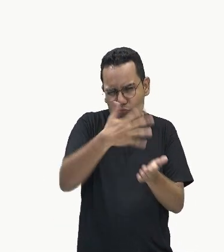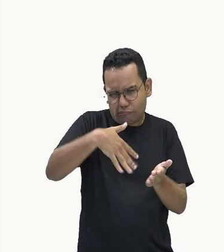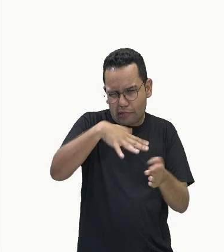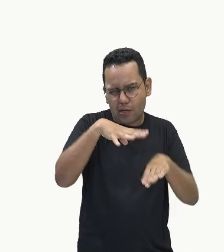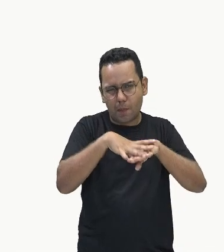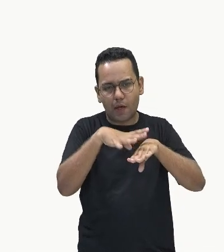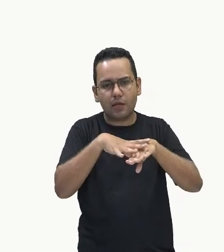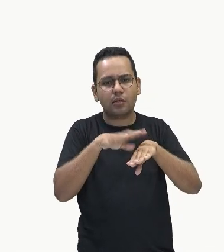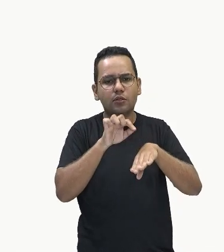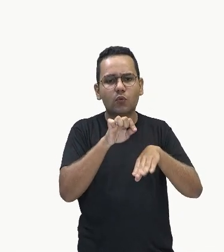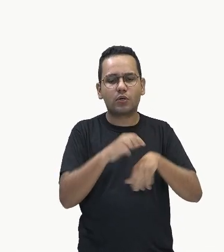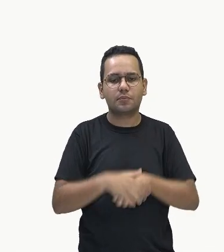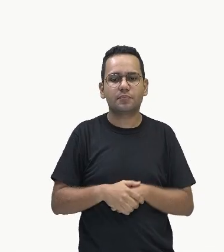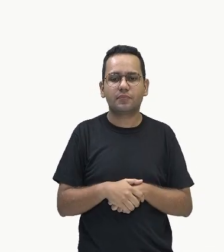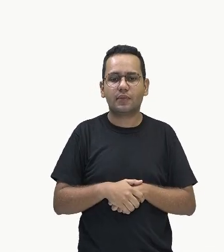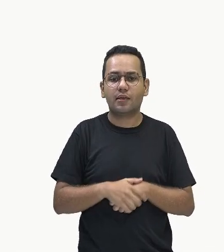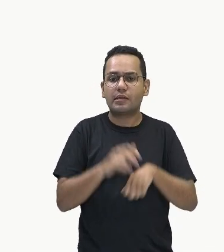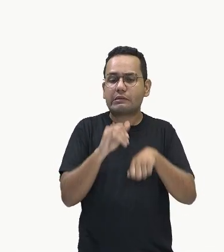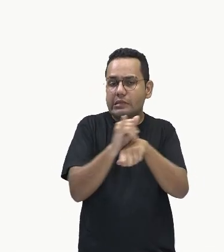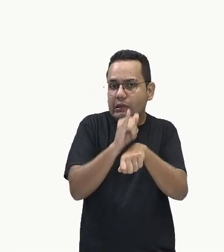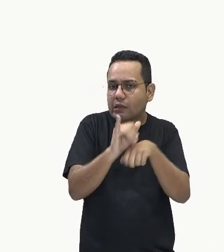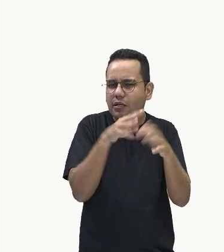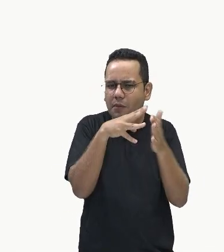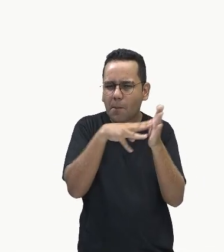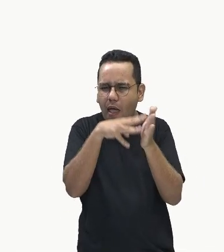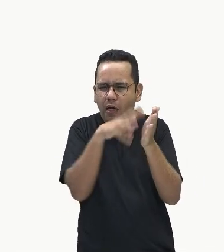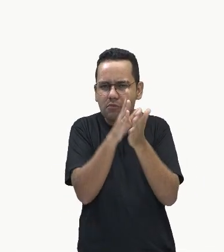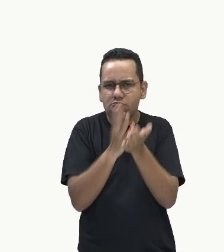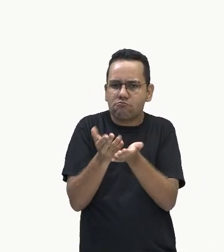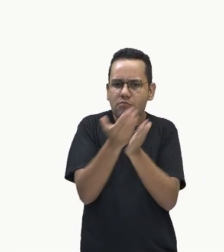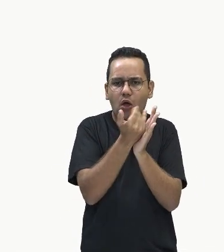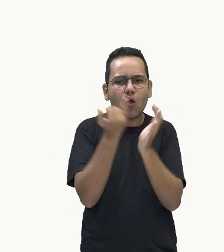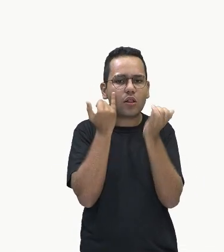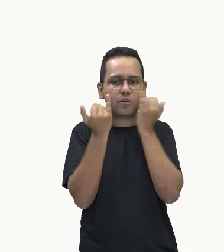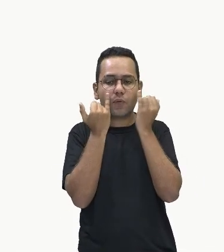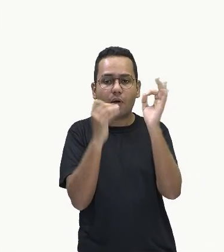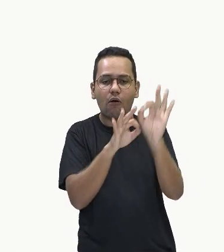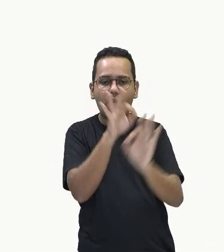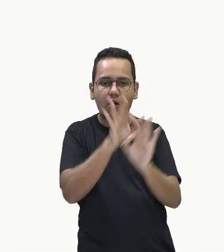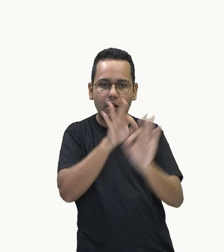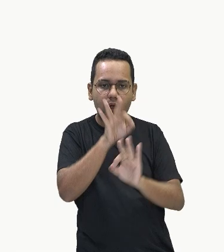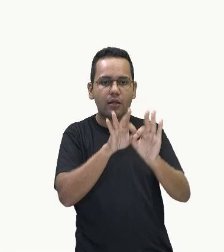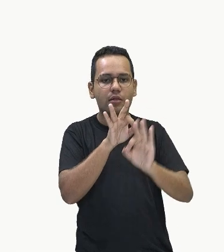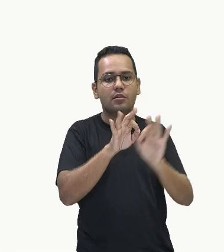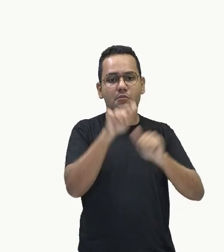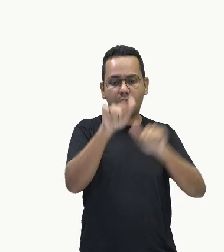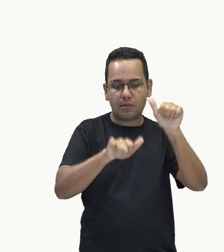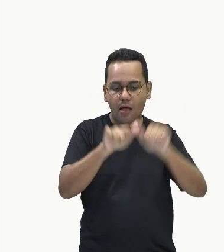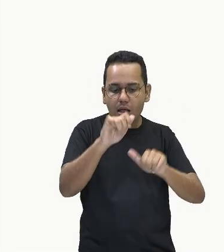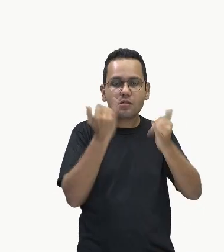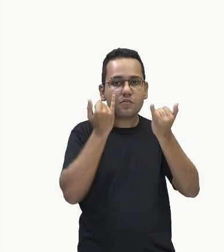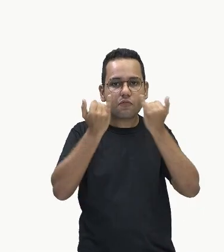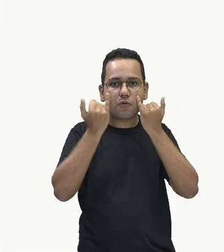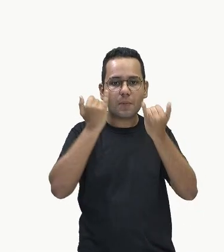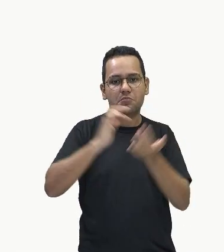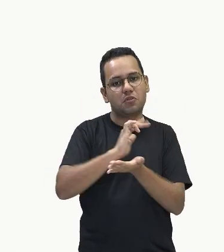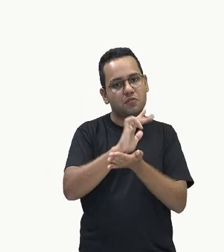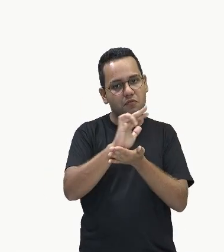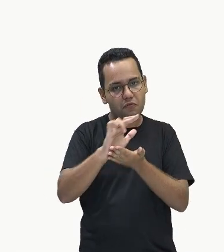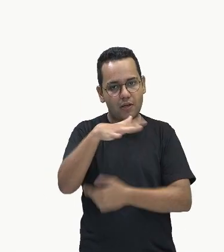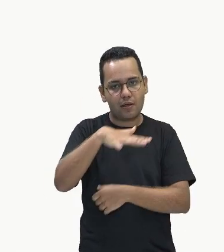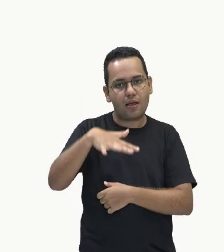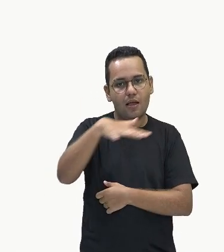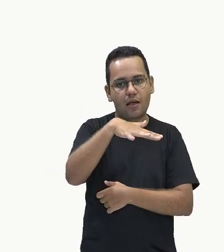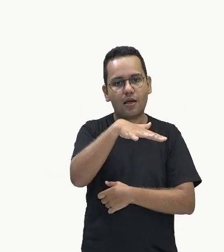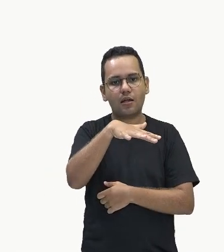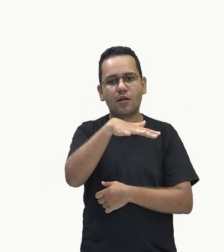estudados métodos para coleta, organização e análise de dados de diferentes áreas, visando